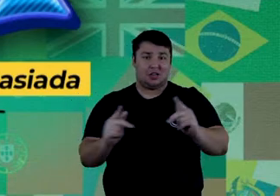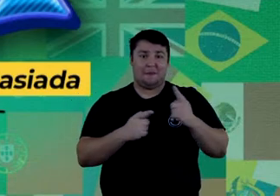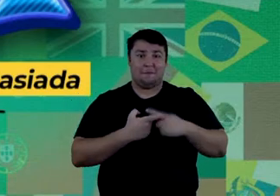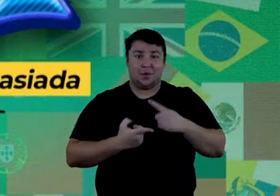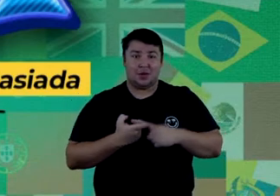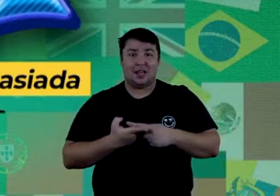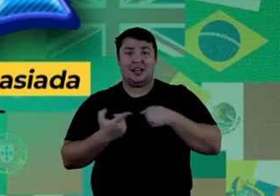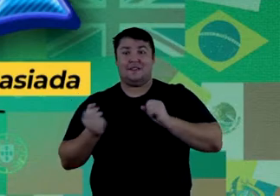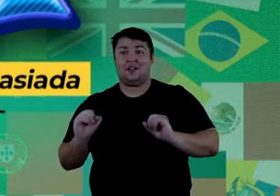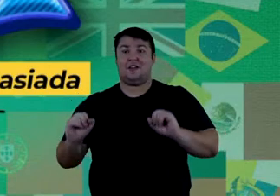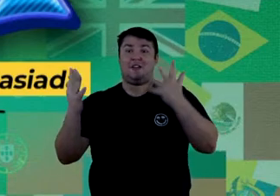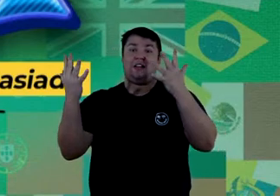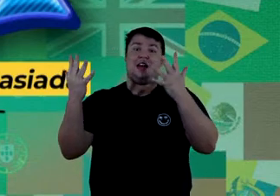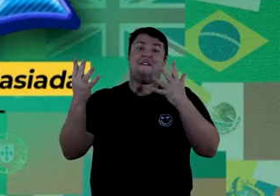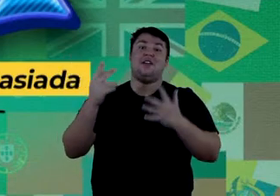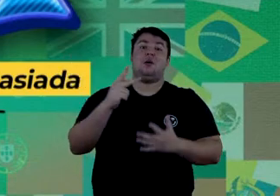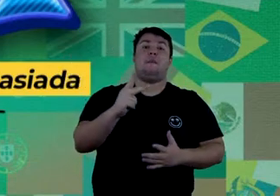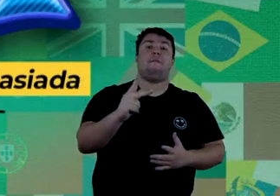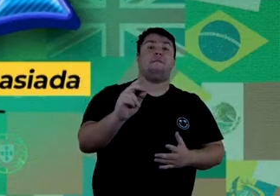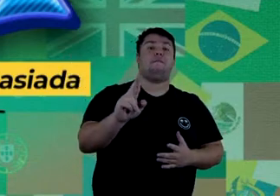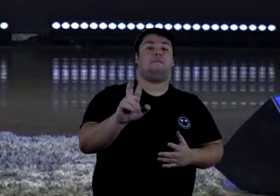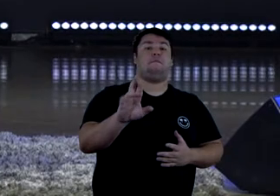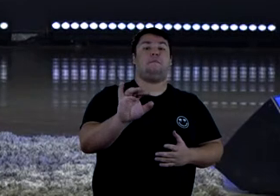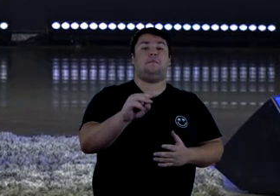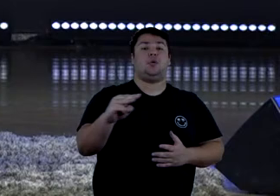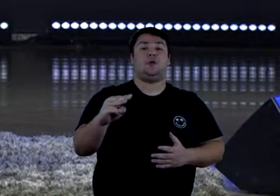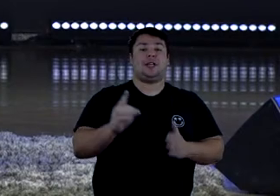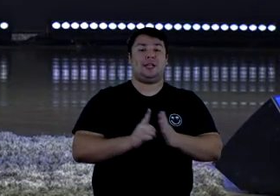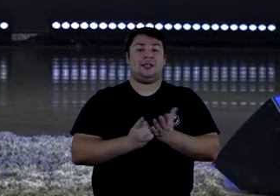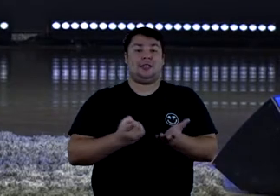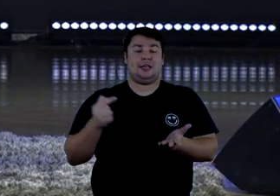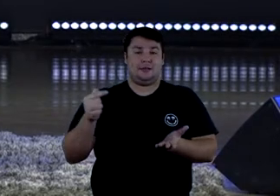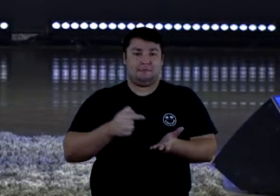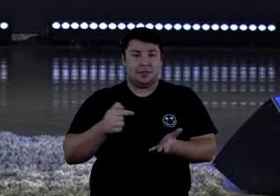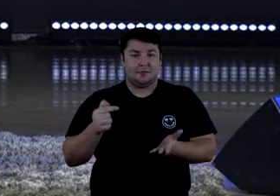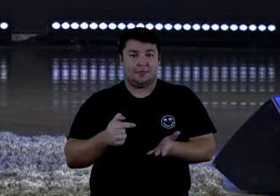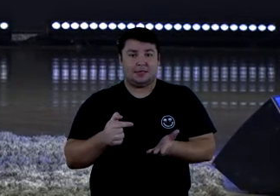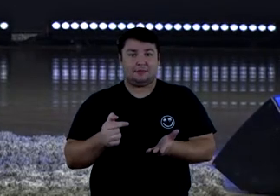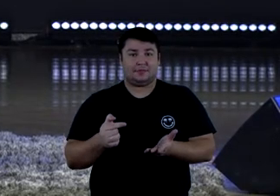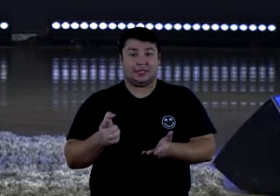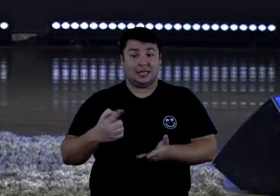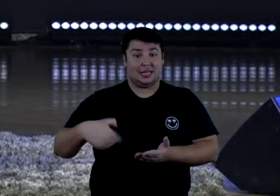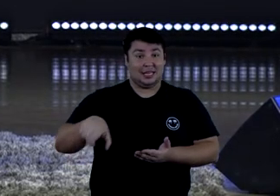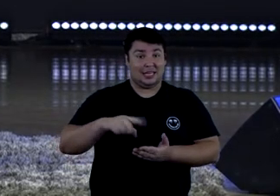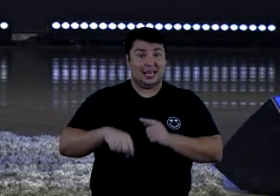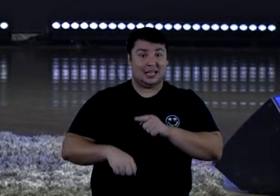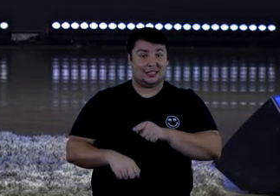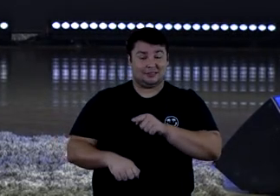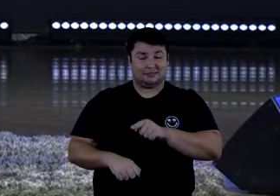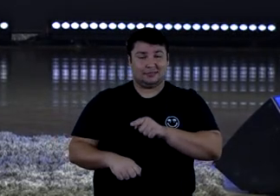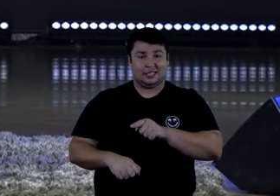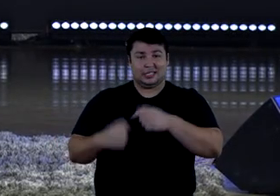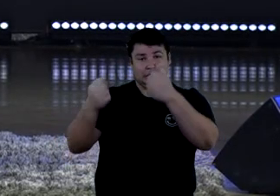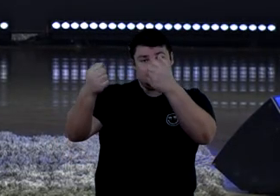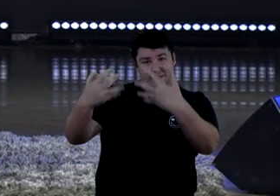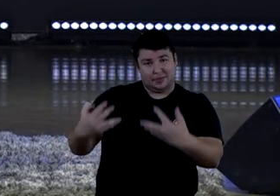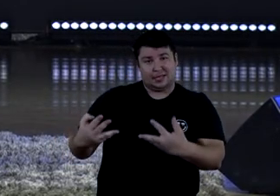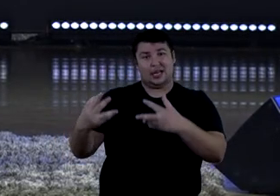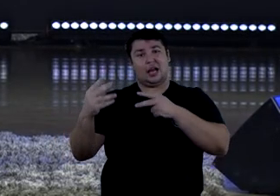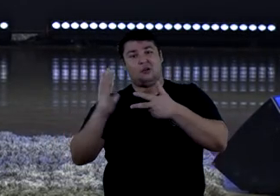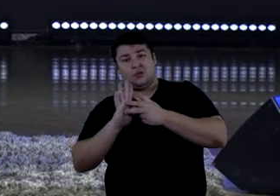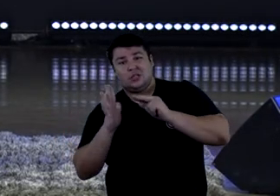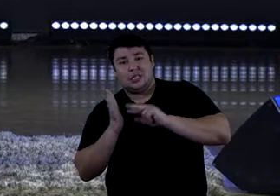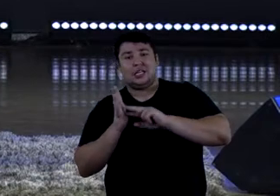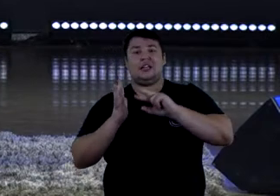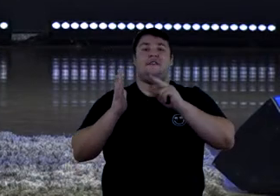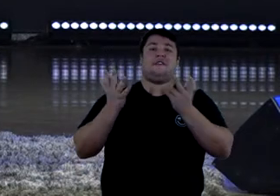eles vão comemorar a festa do Purim, uma festa bíblica que eles vão explicar para vocês do que